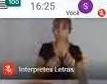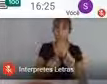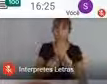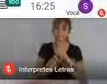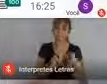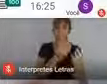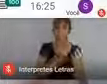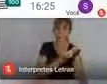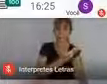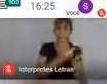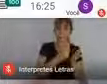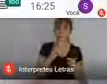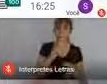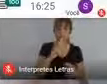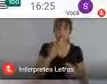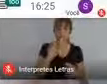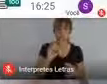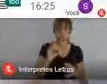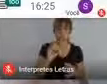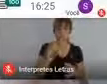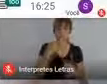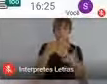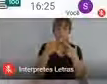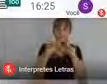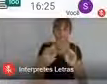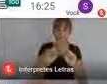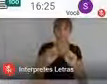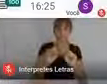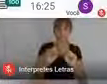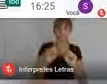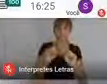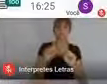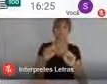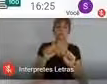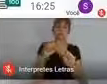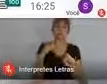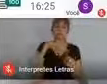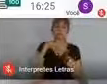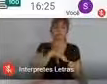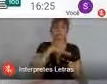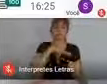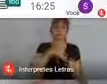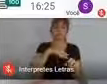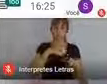estudos geolinguísticos sobre o português quilombola na Amazônia.